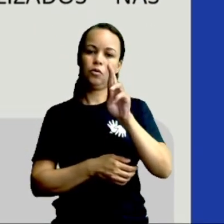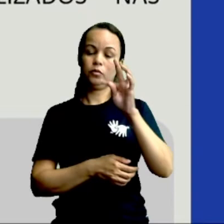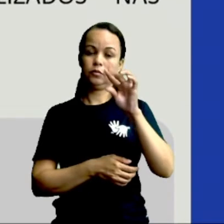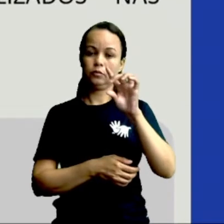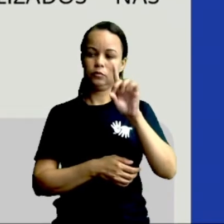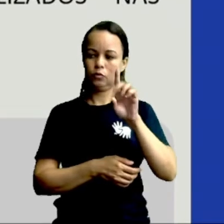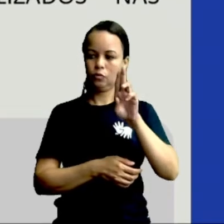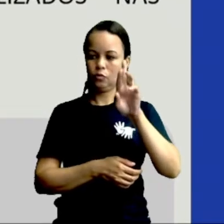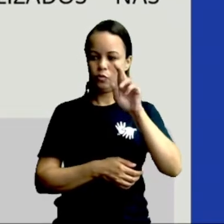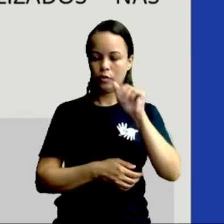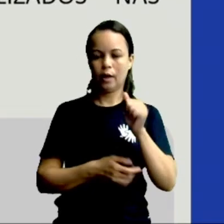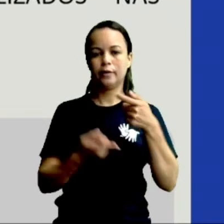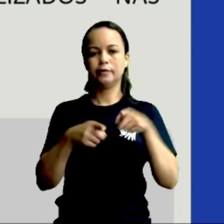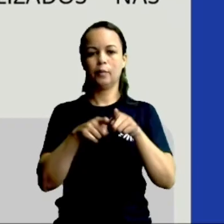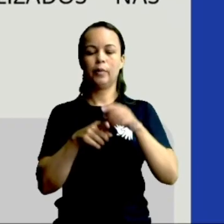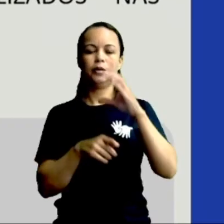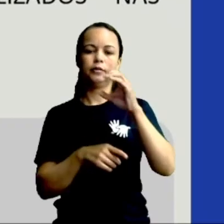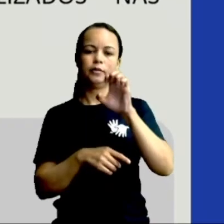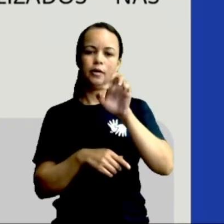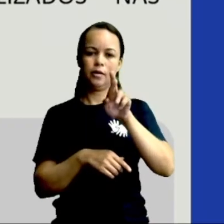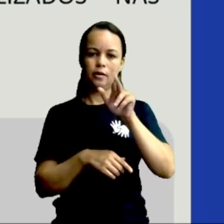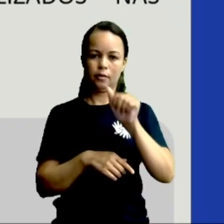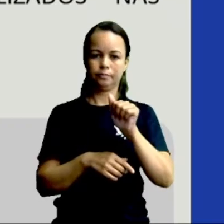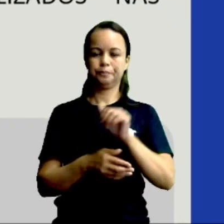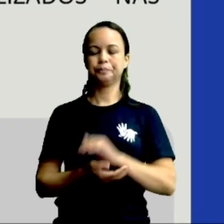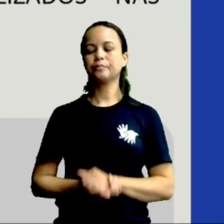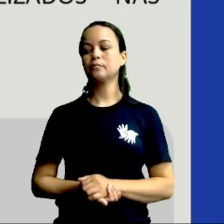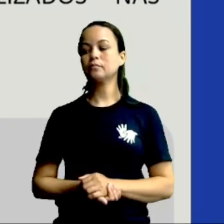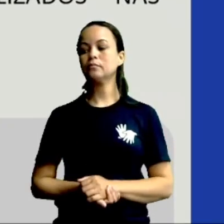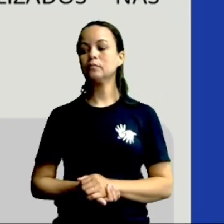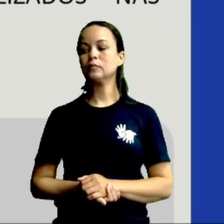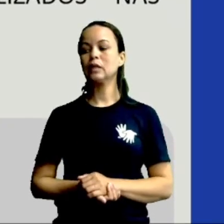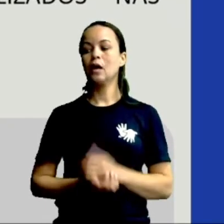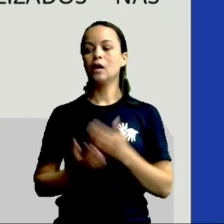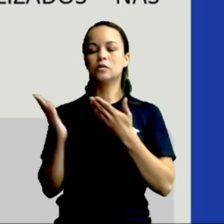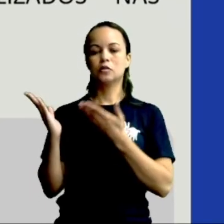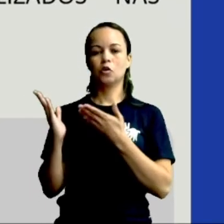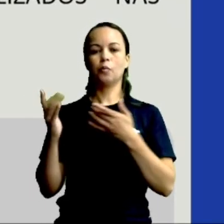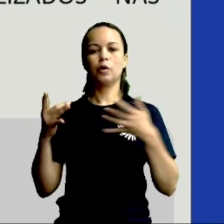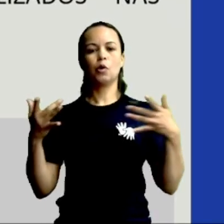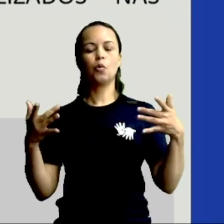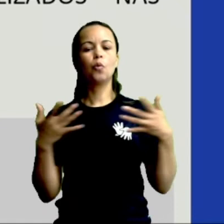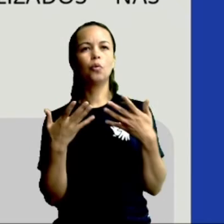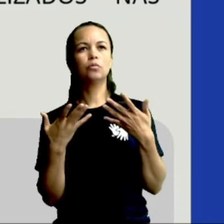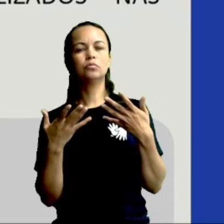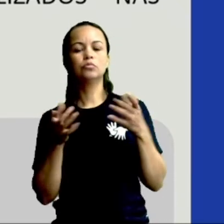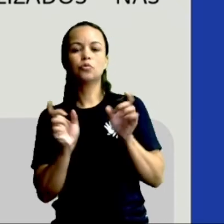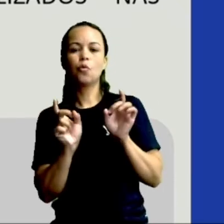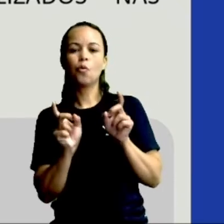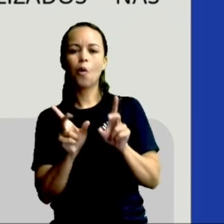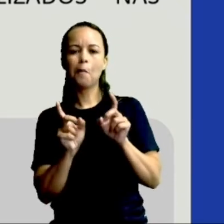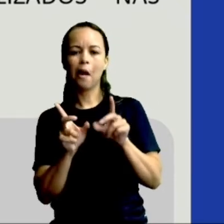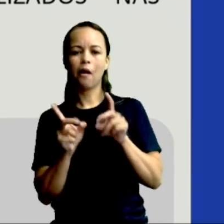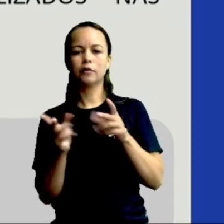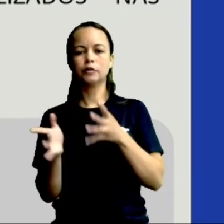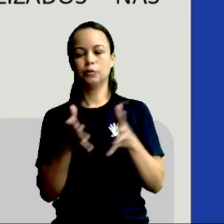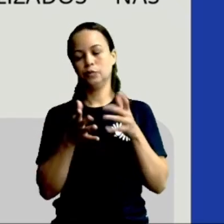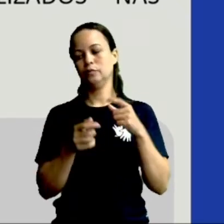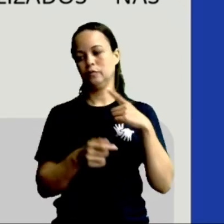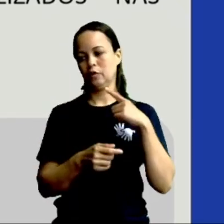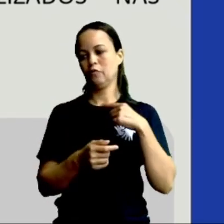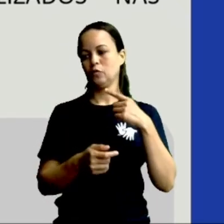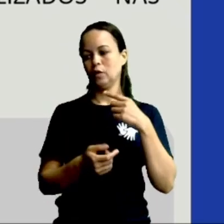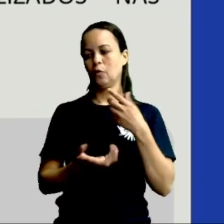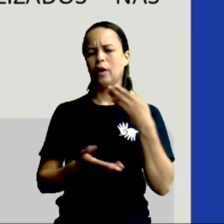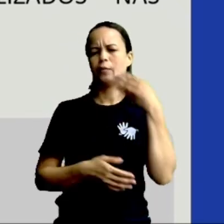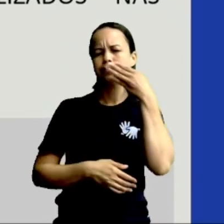Sobre o nosso comércio. O Nordeste ele possui uma série de produtos vendidos para outros países. E aí eu vou ter